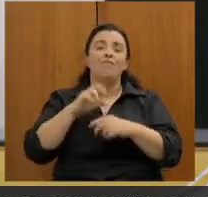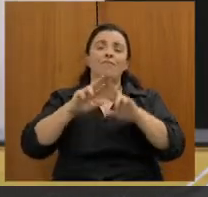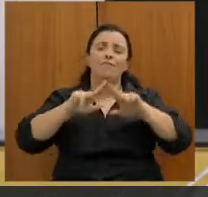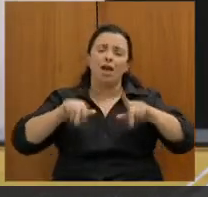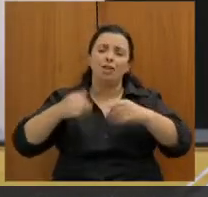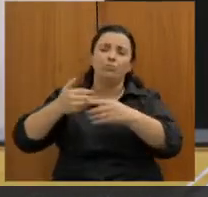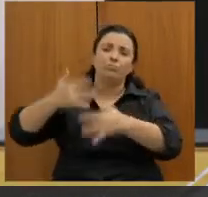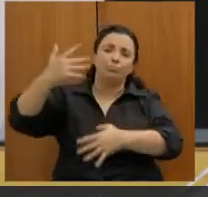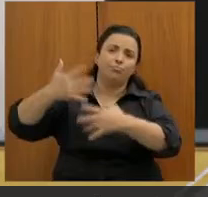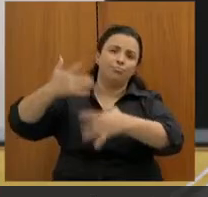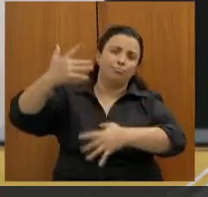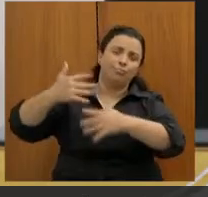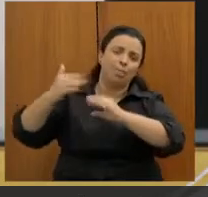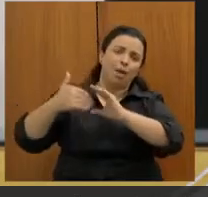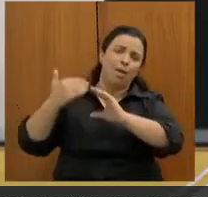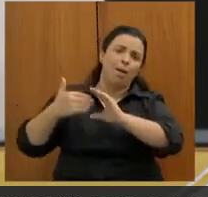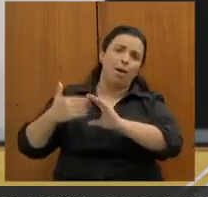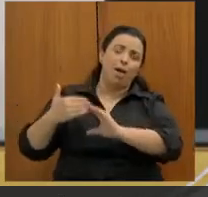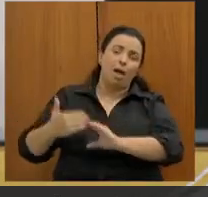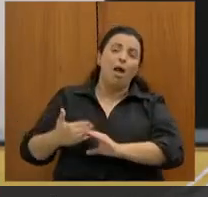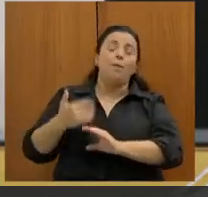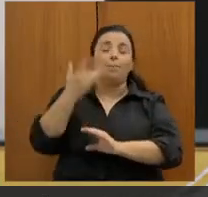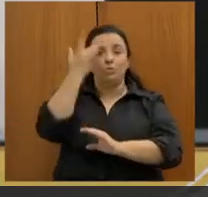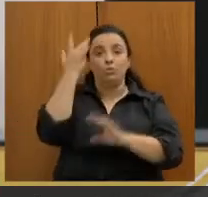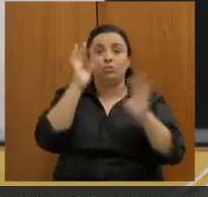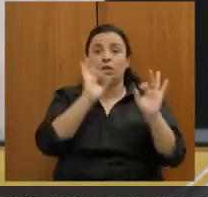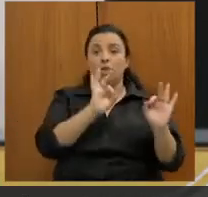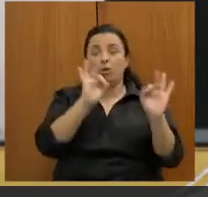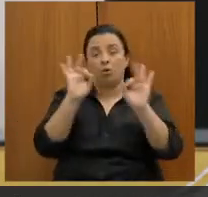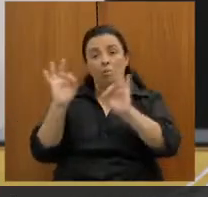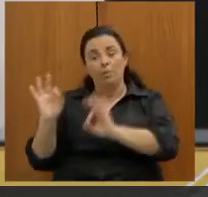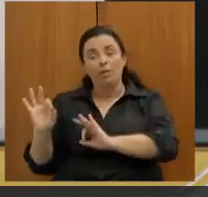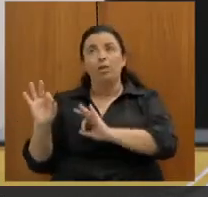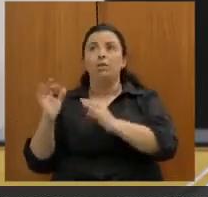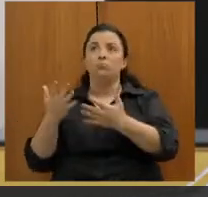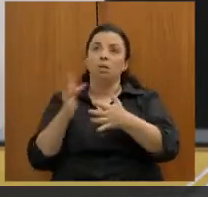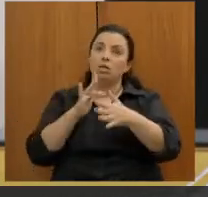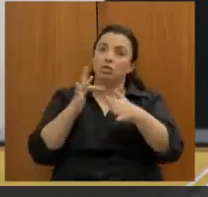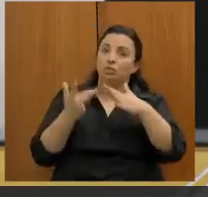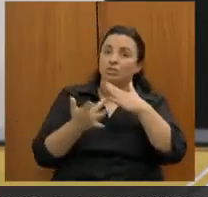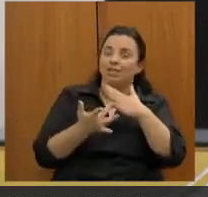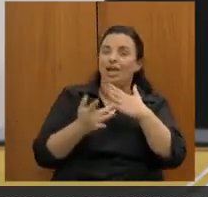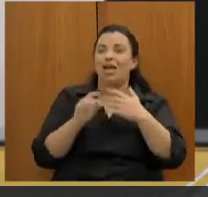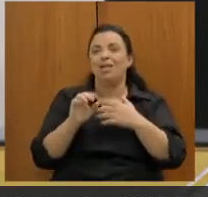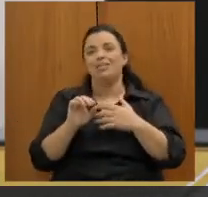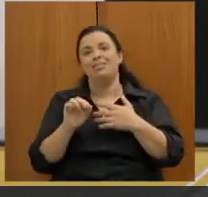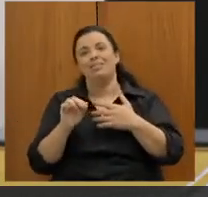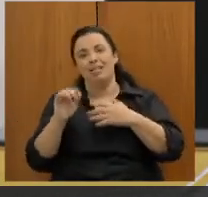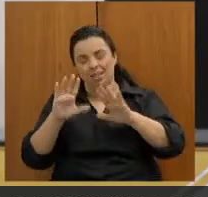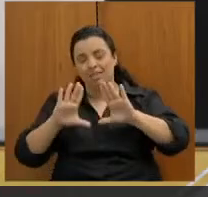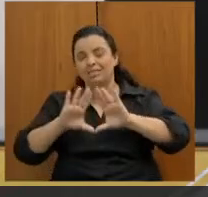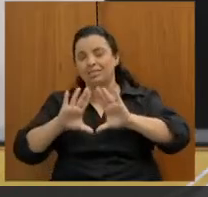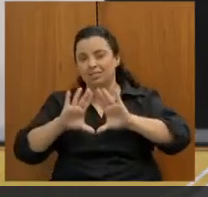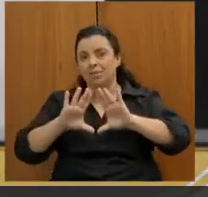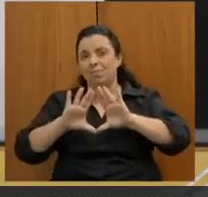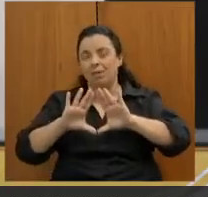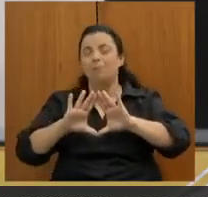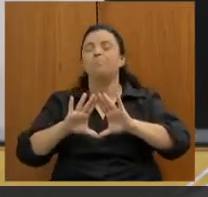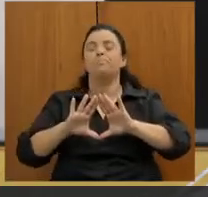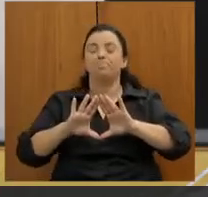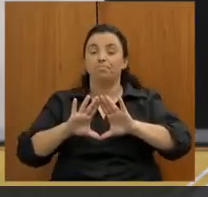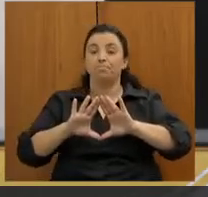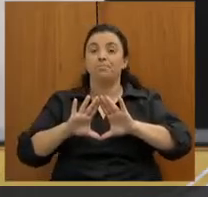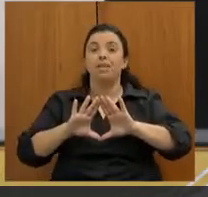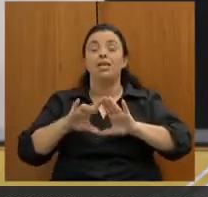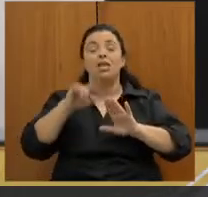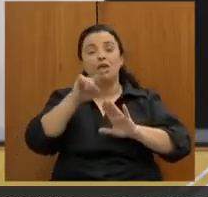manhã de participantes que estão acompanhando outra vez das redes sociais através dos canais da Assembleia E chegou pra gente